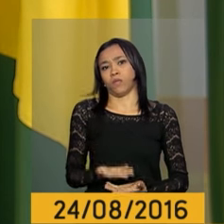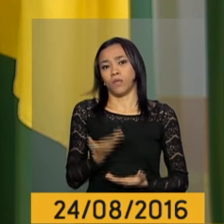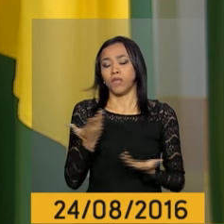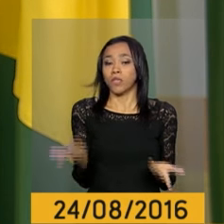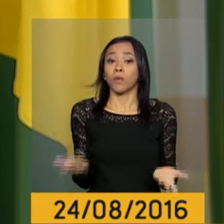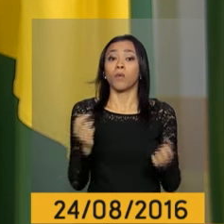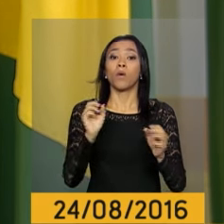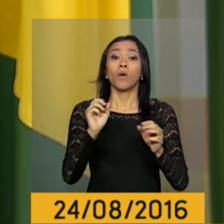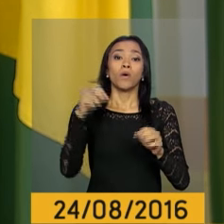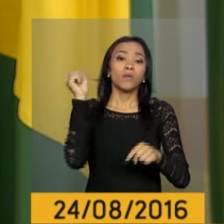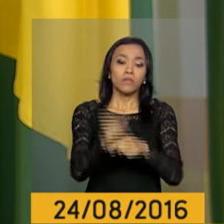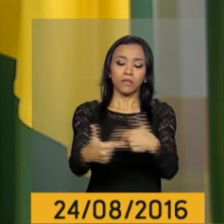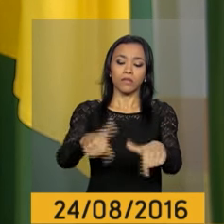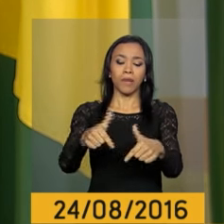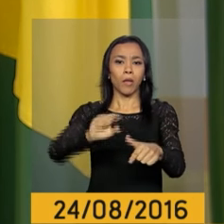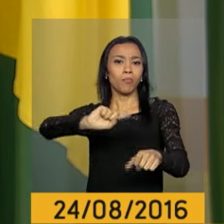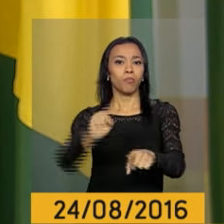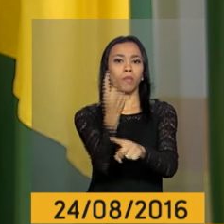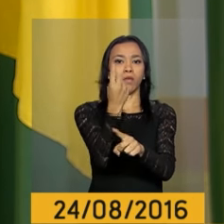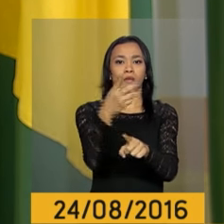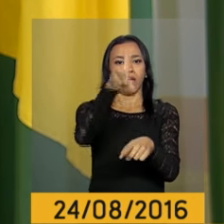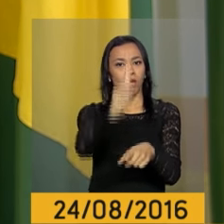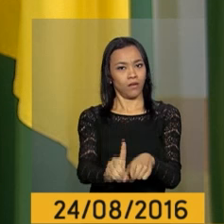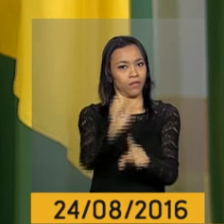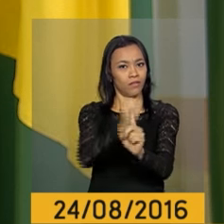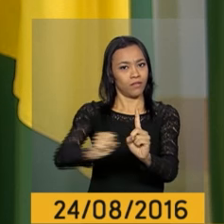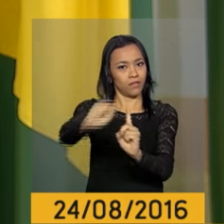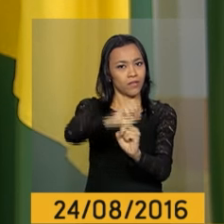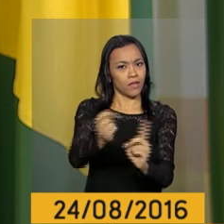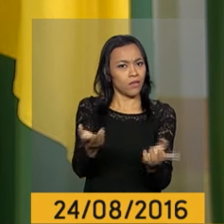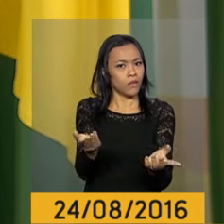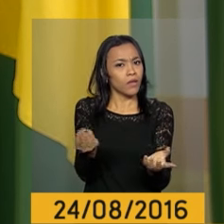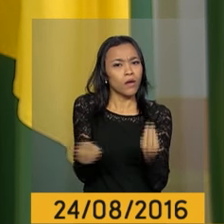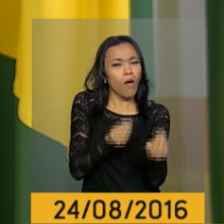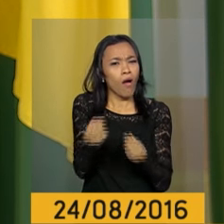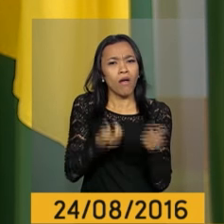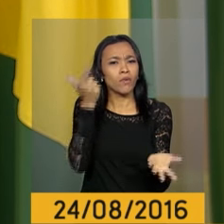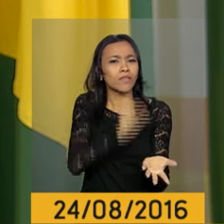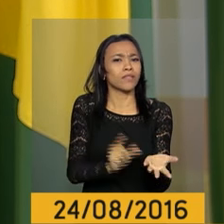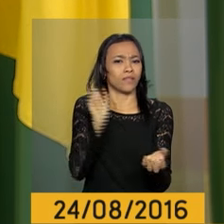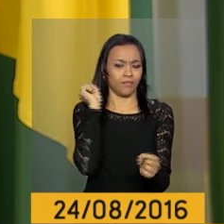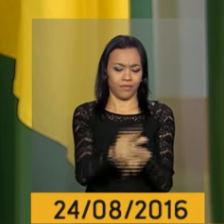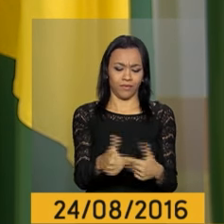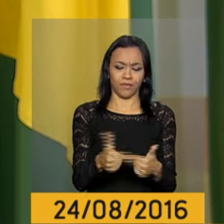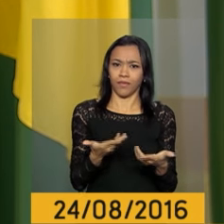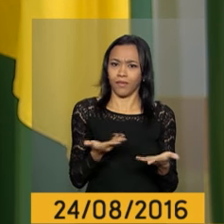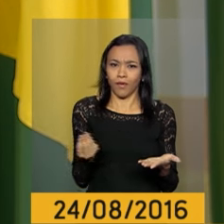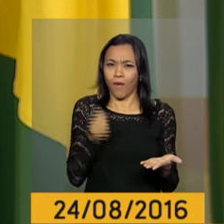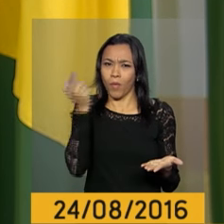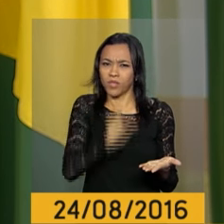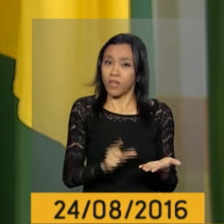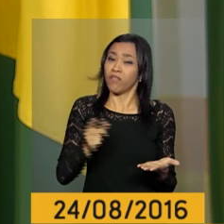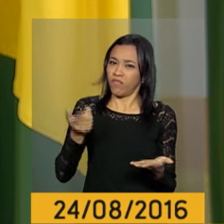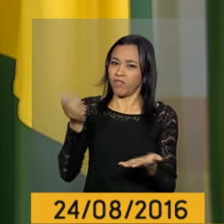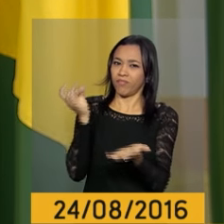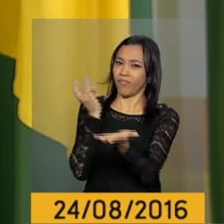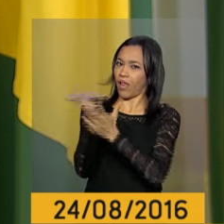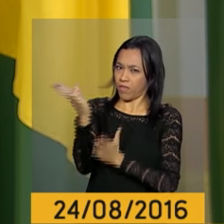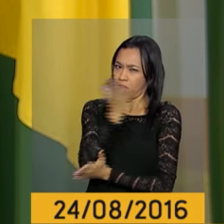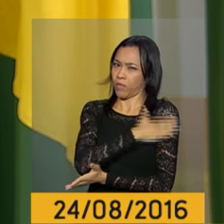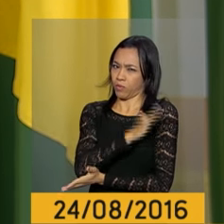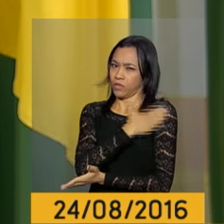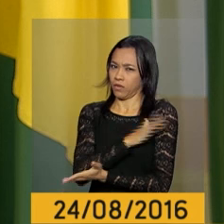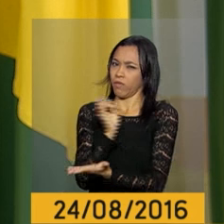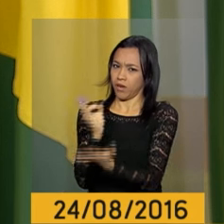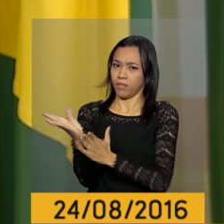é o primeiro dos direitos sociais. E para ter emprego, vamos aqui eliminar um preconceito. Para